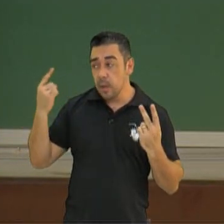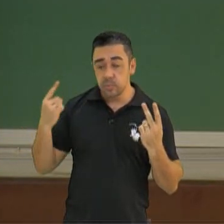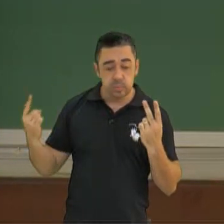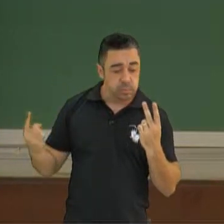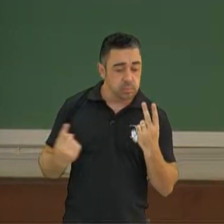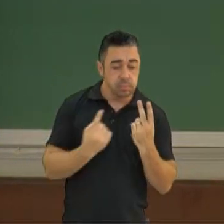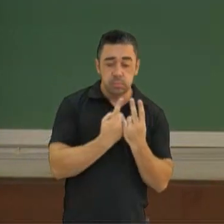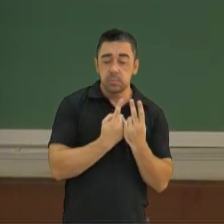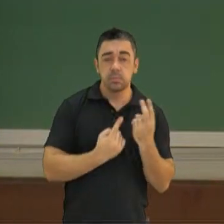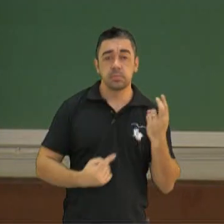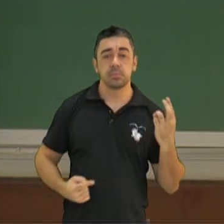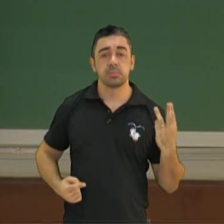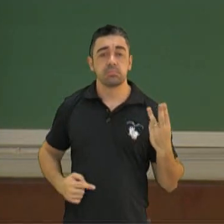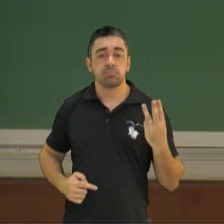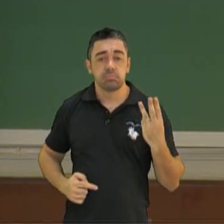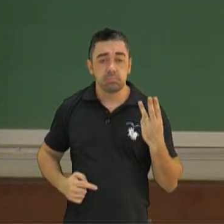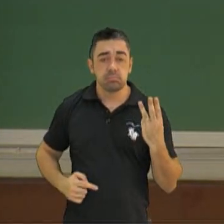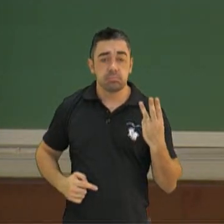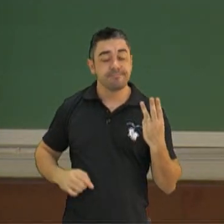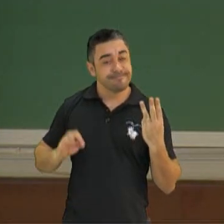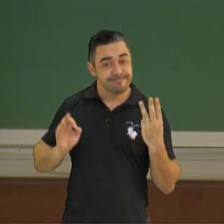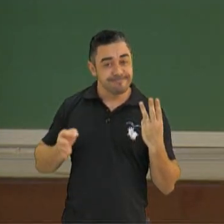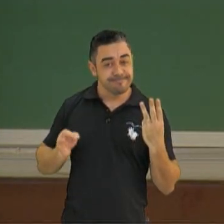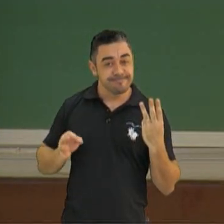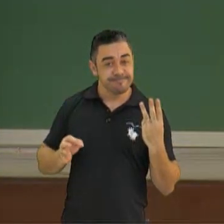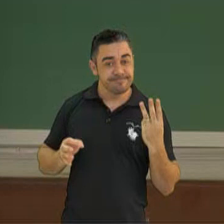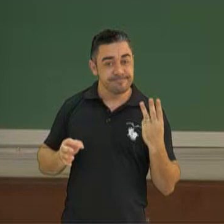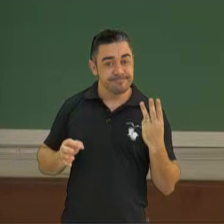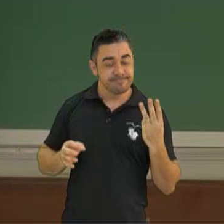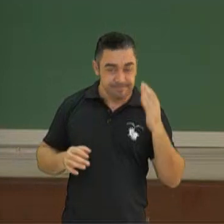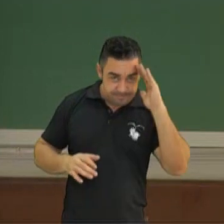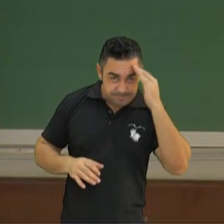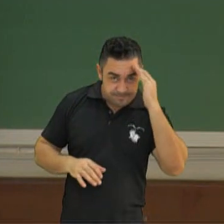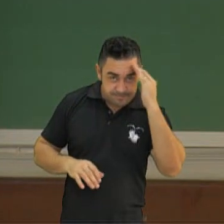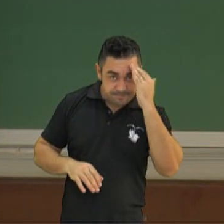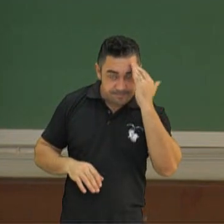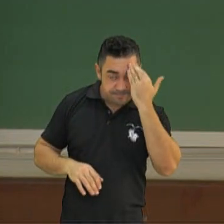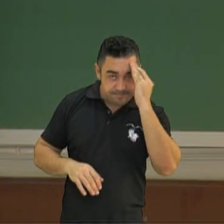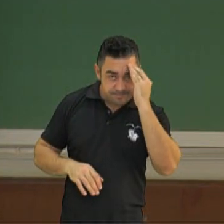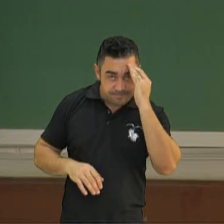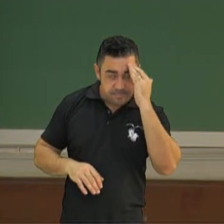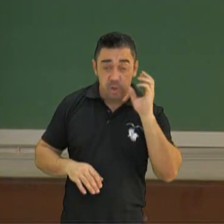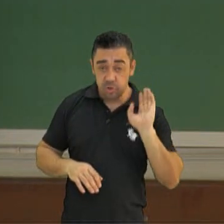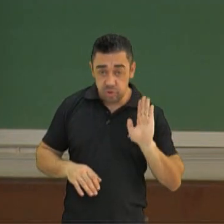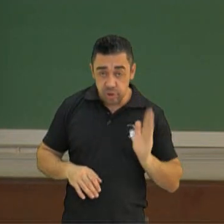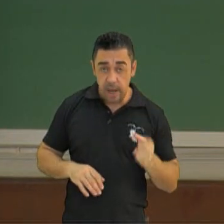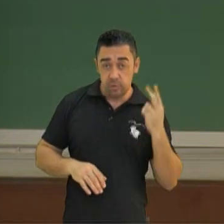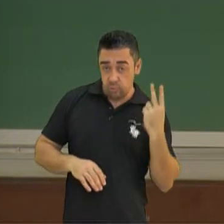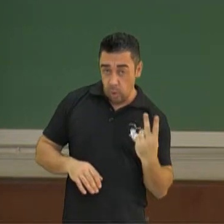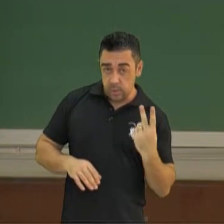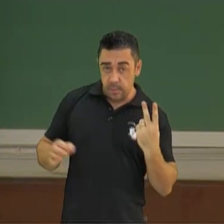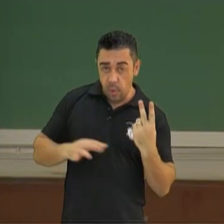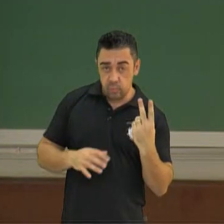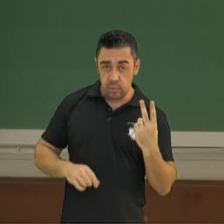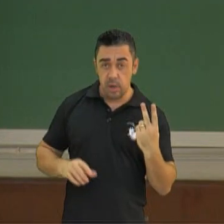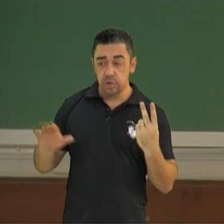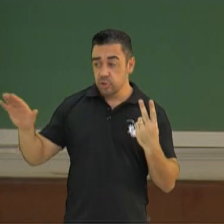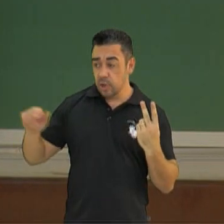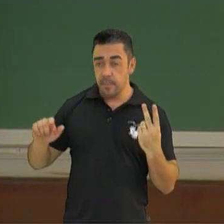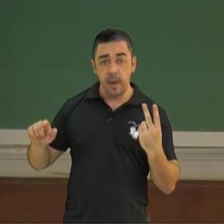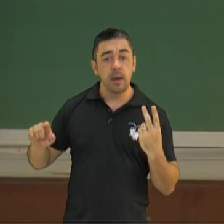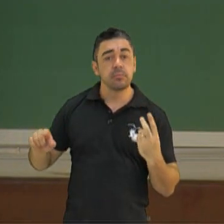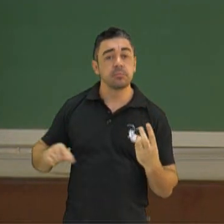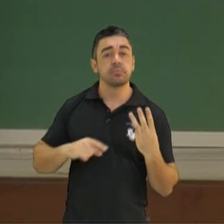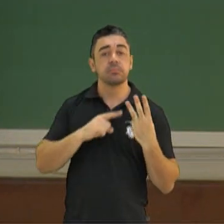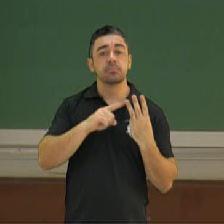no exercício que para finalizar o serviço em 16 dias precisam de 3 costureiras. Já tinha 2. Quantas elas terão que